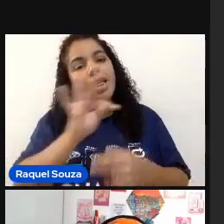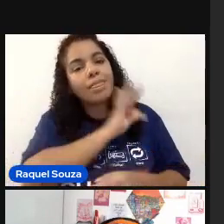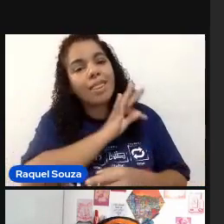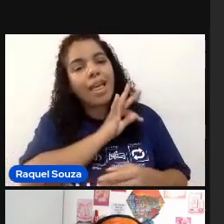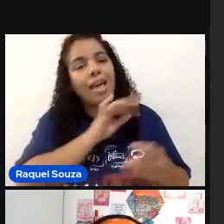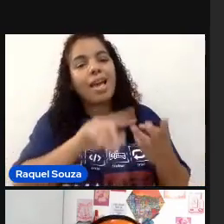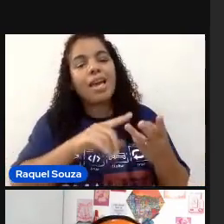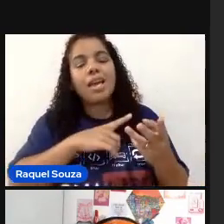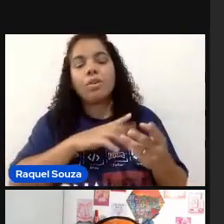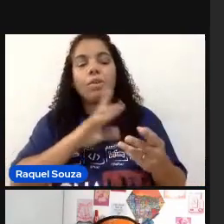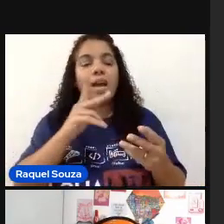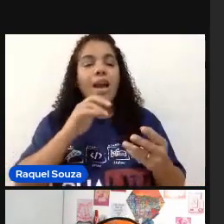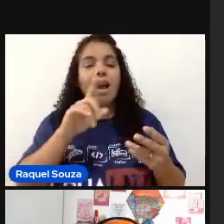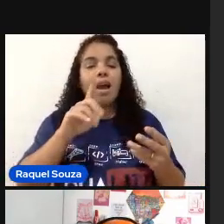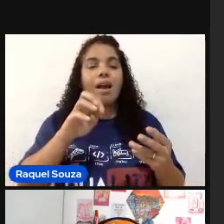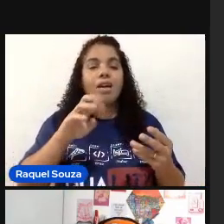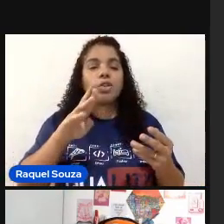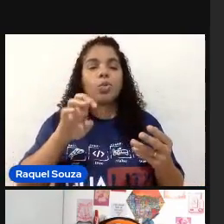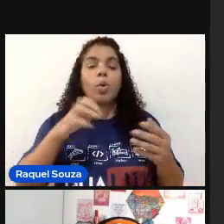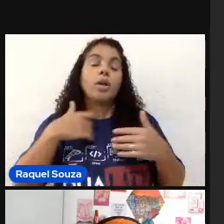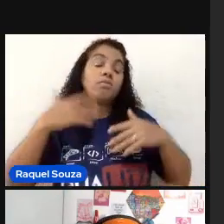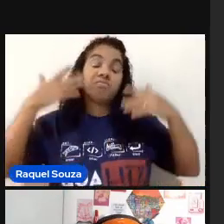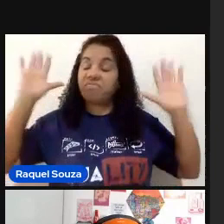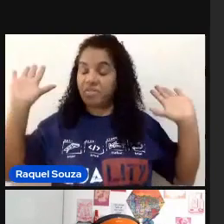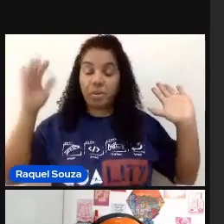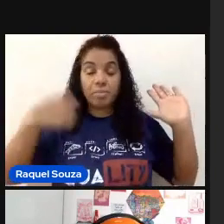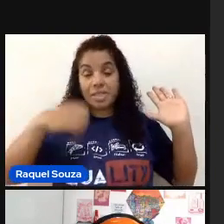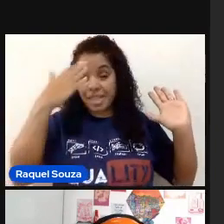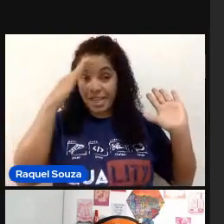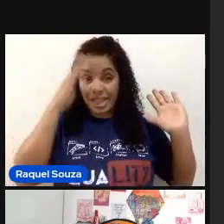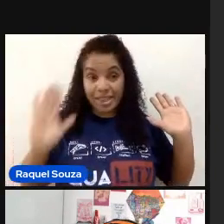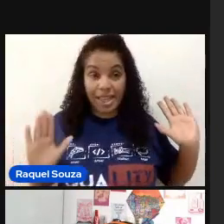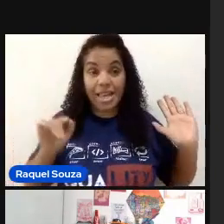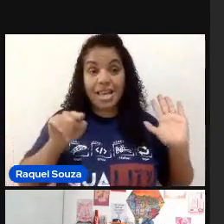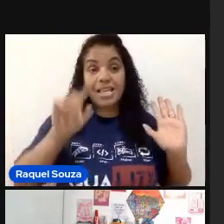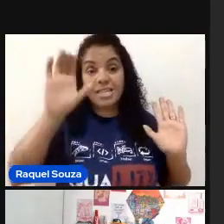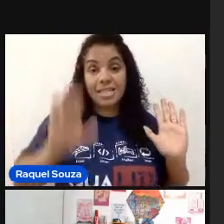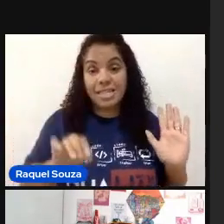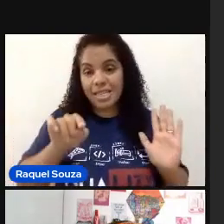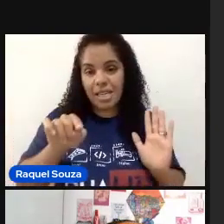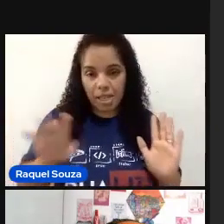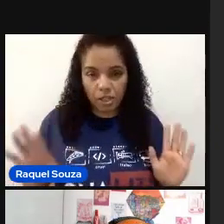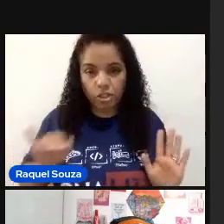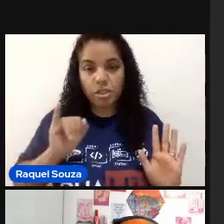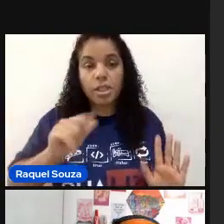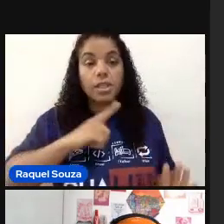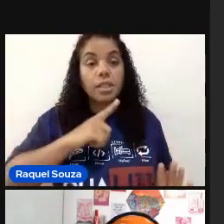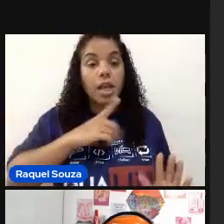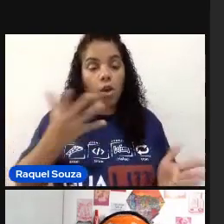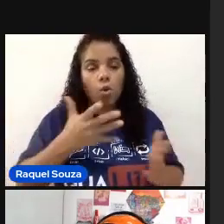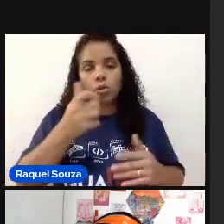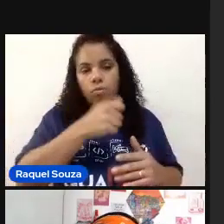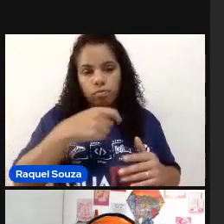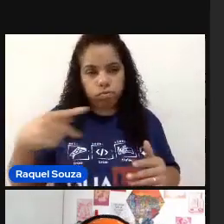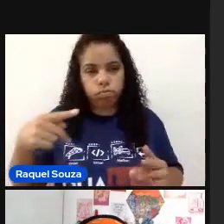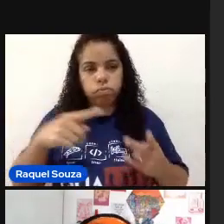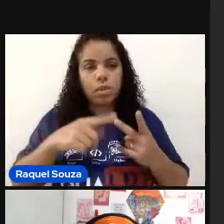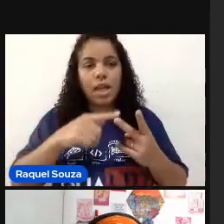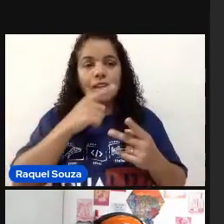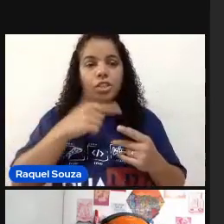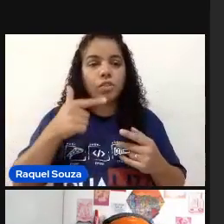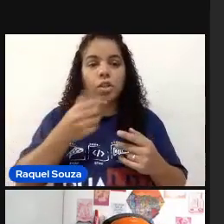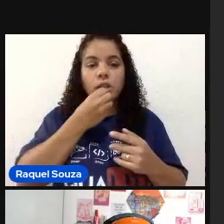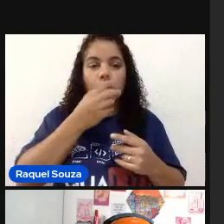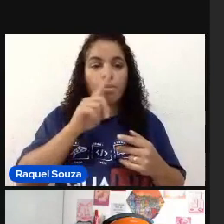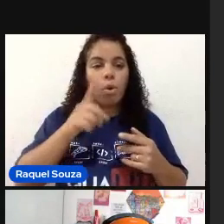hardware, enfim. A gente precisa entender. Então, a gente precisa entender esse cliente. Se eu tenho hoje um aplicativo e que ele não tem uma boa